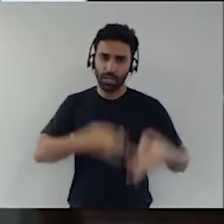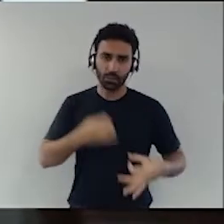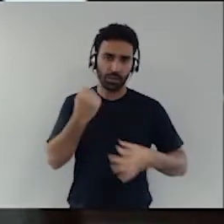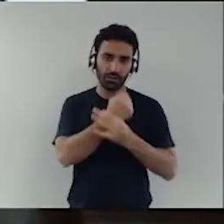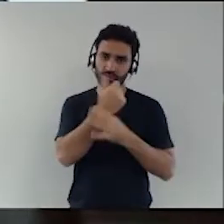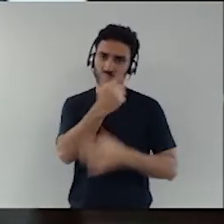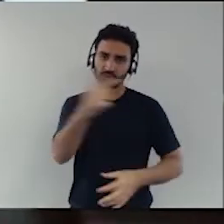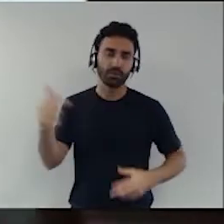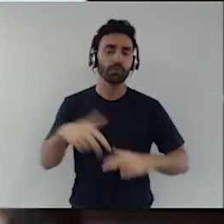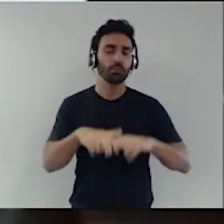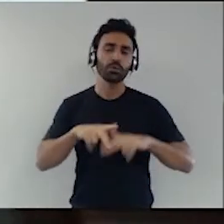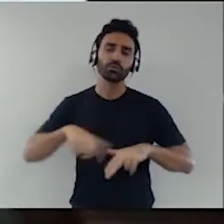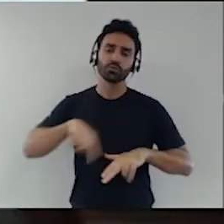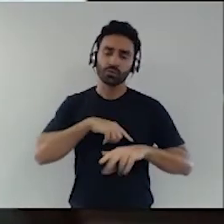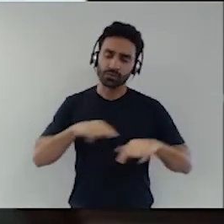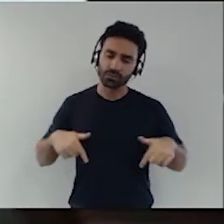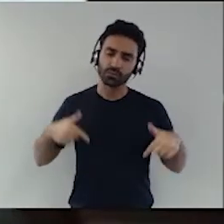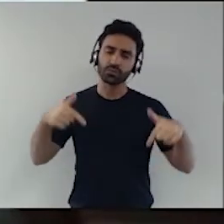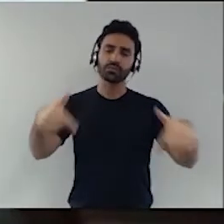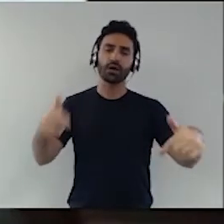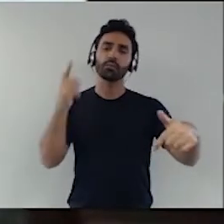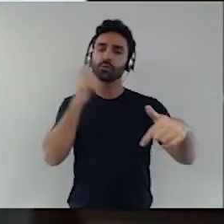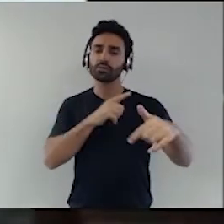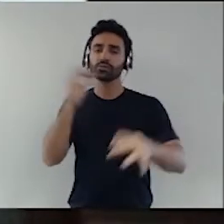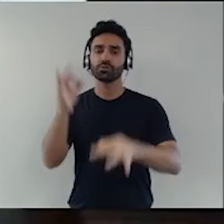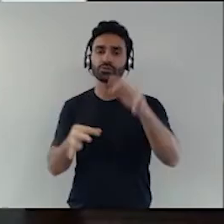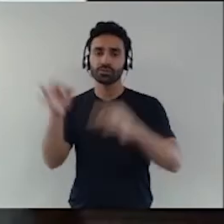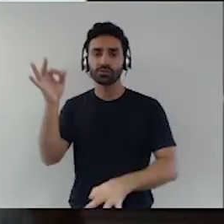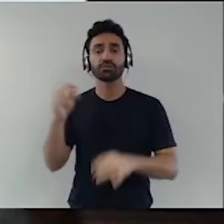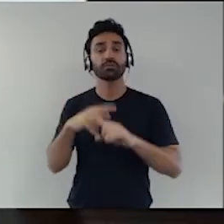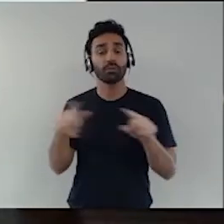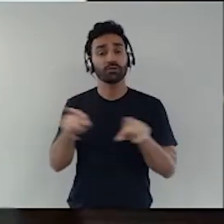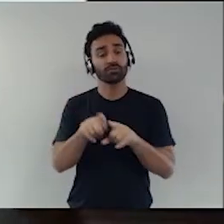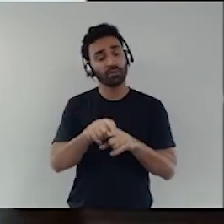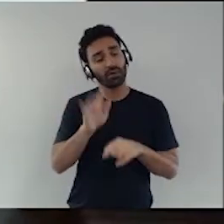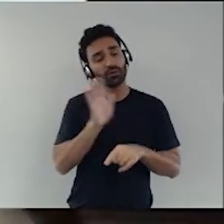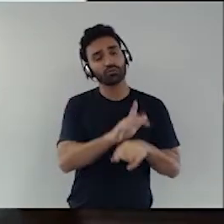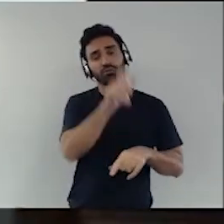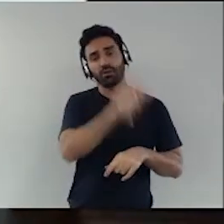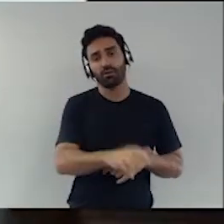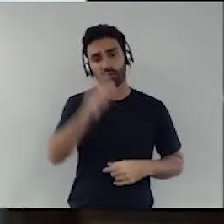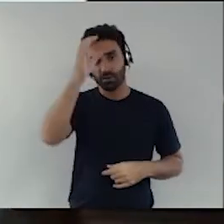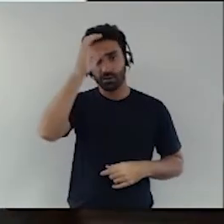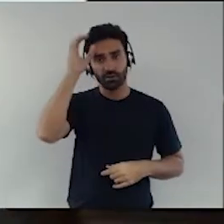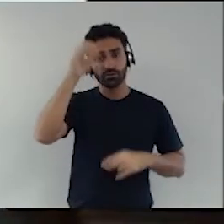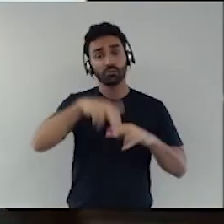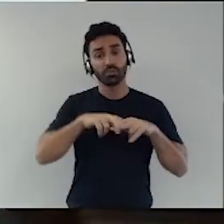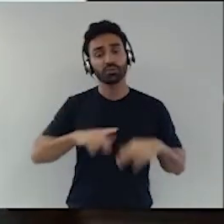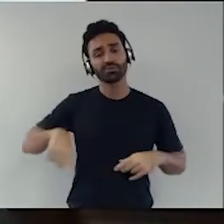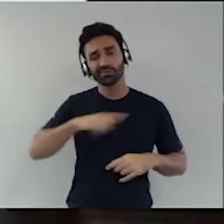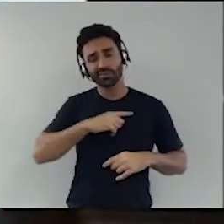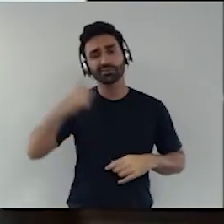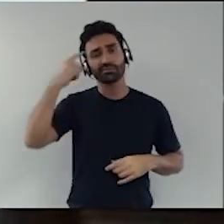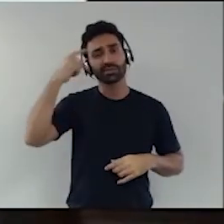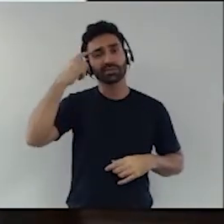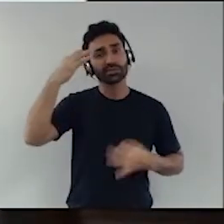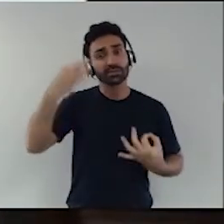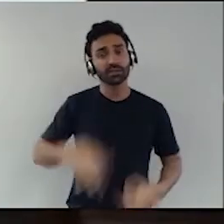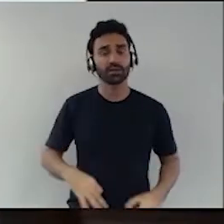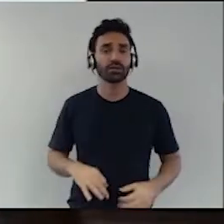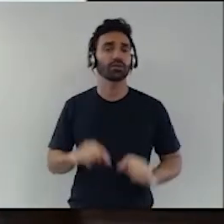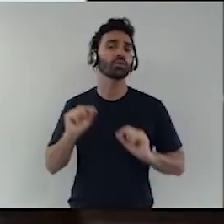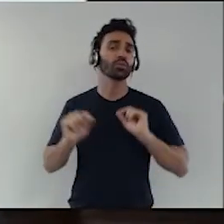gente lutar não só pela justiça, mas pela justiça para o nosso cliente. Então, acho que a gente deveria pensar bem o que temos de bom